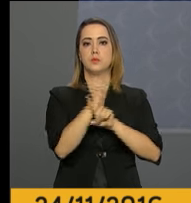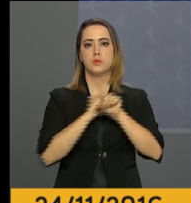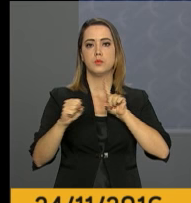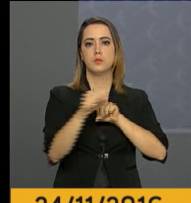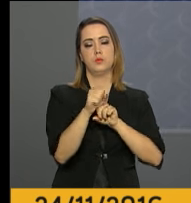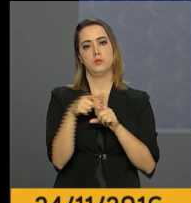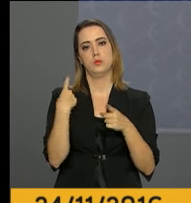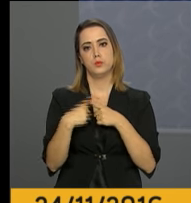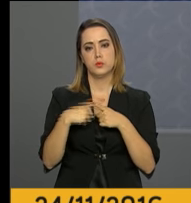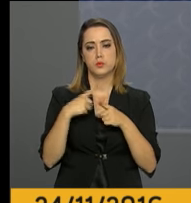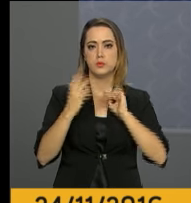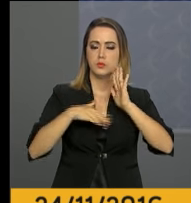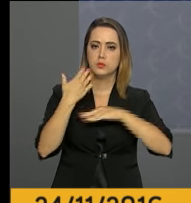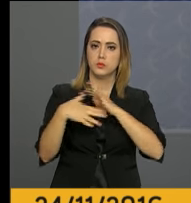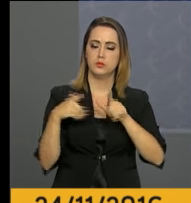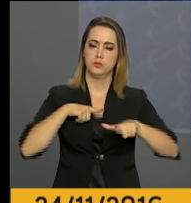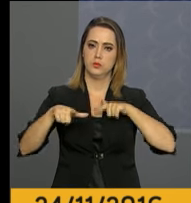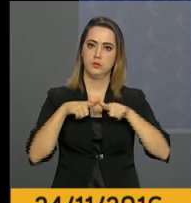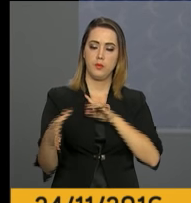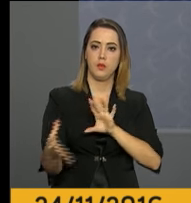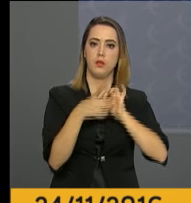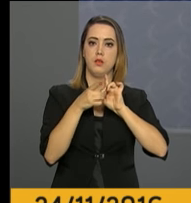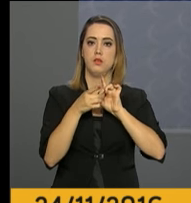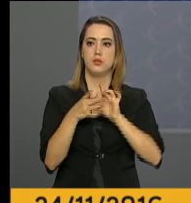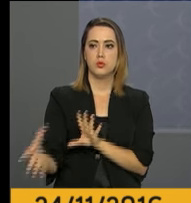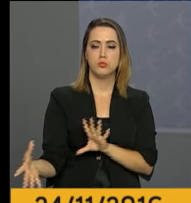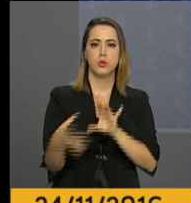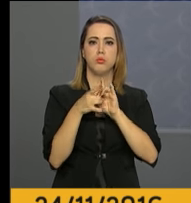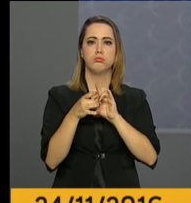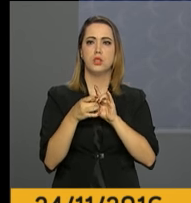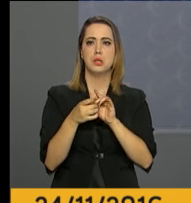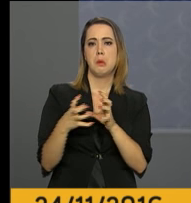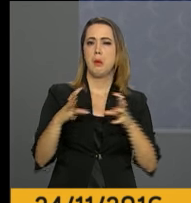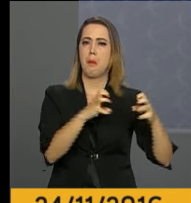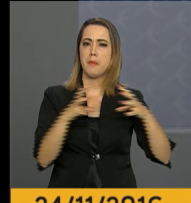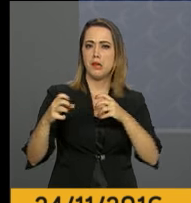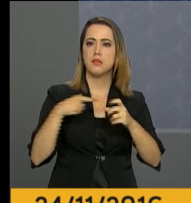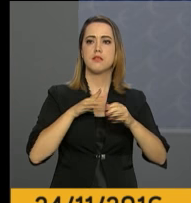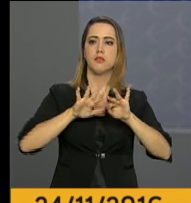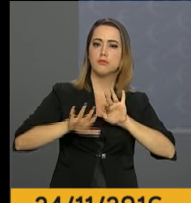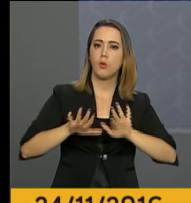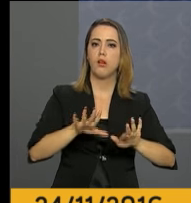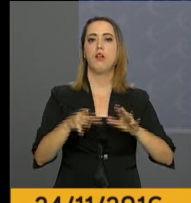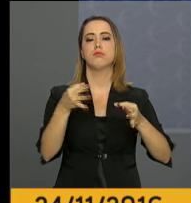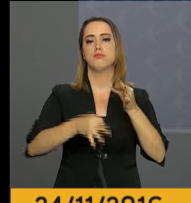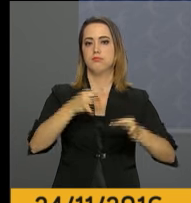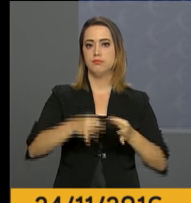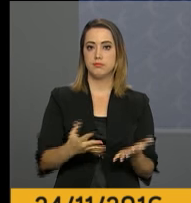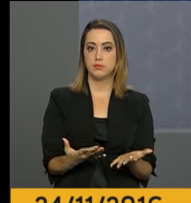que compõe as relações de trabalho compõe os litígios trabalhistas mas para criar